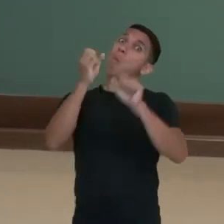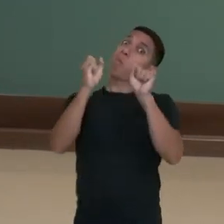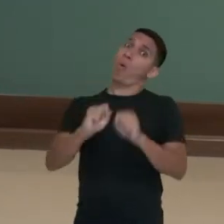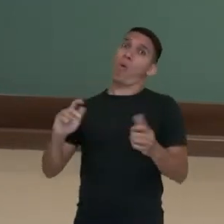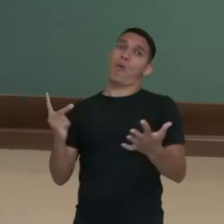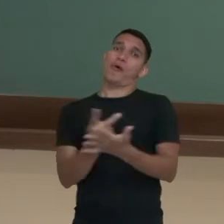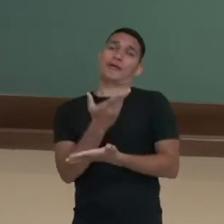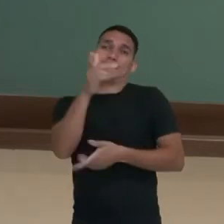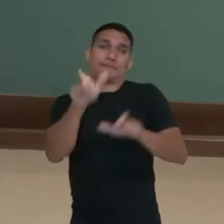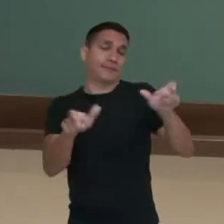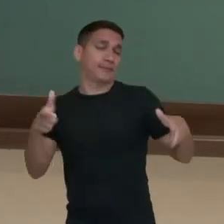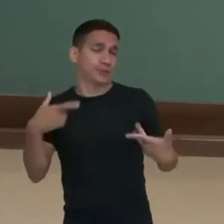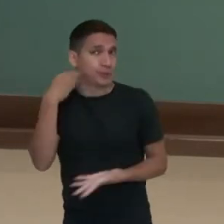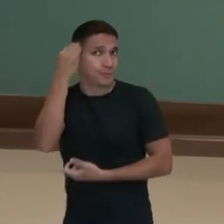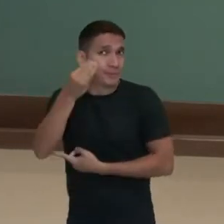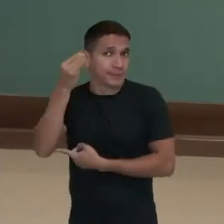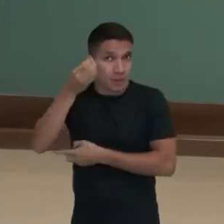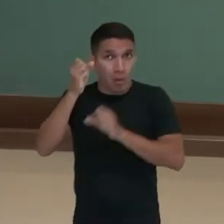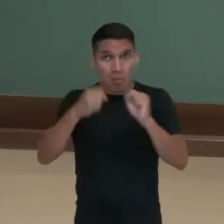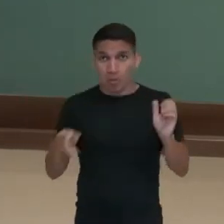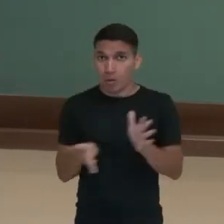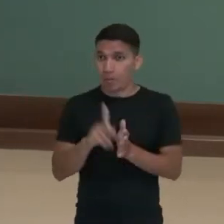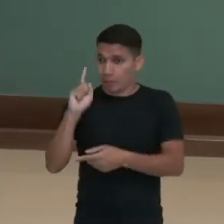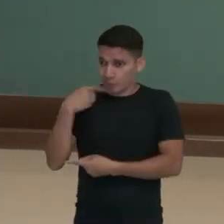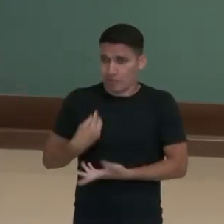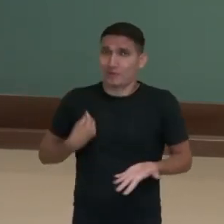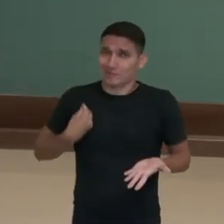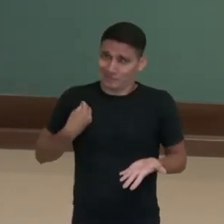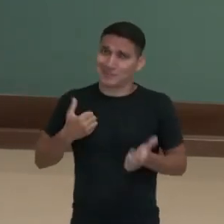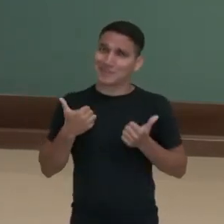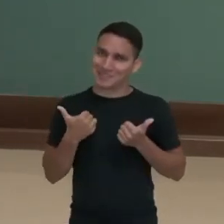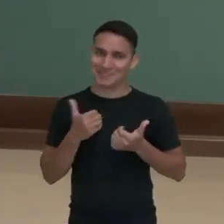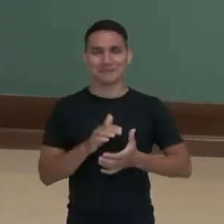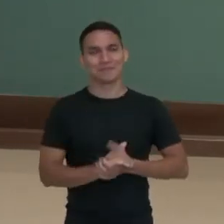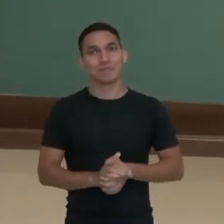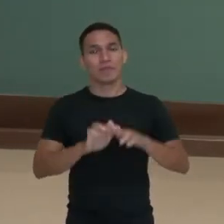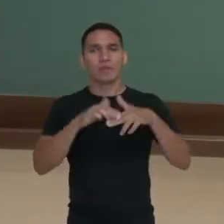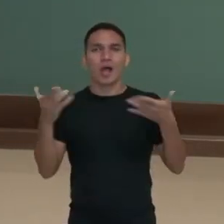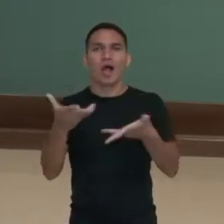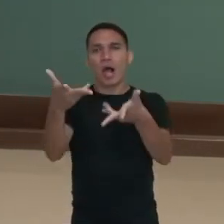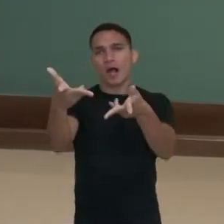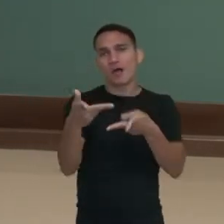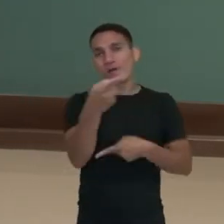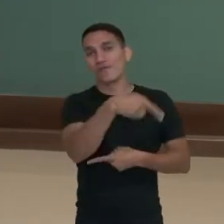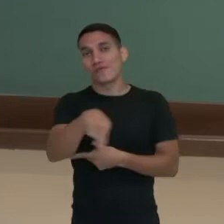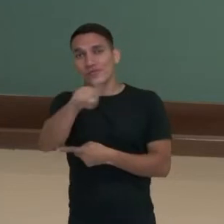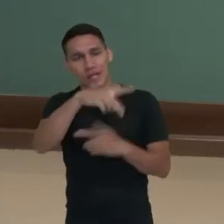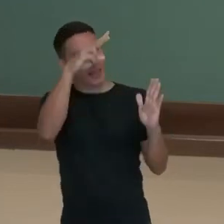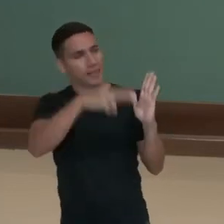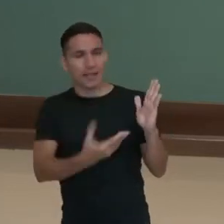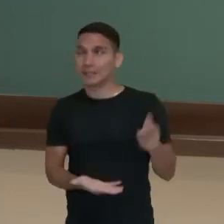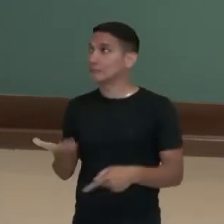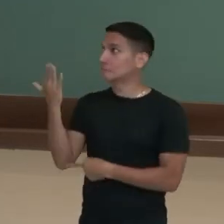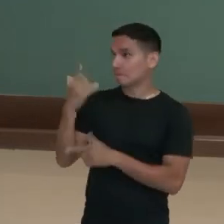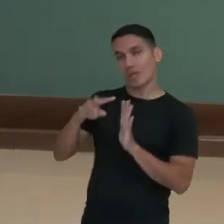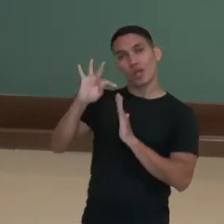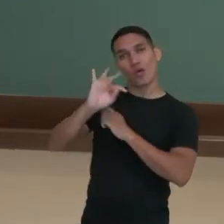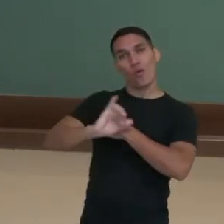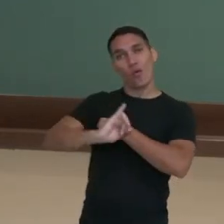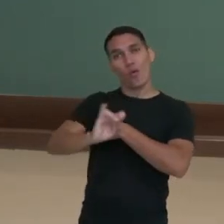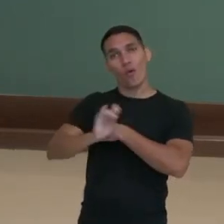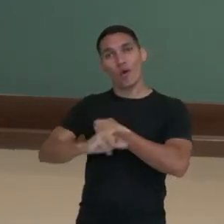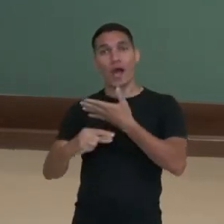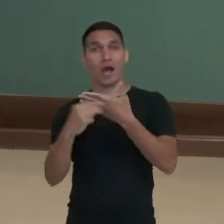ter acontecido, podem fazer parte da nossa realidade, certo? Agora eu convido você a ler comigo então uma crônica